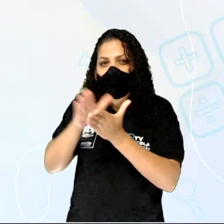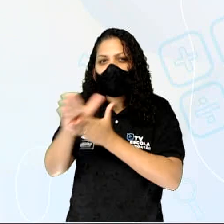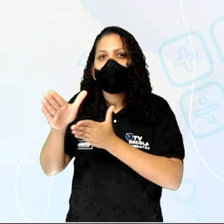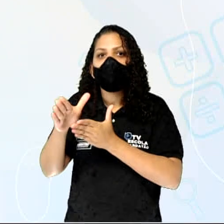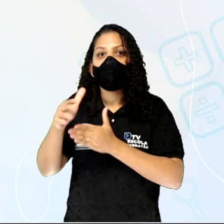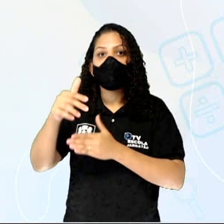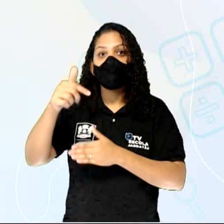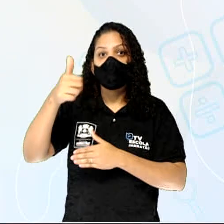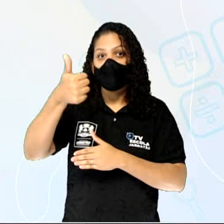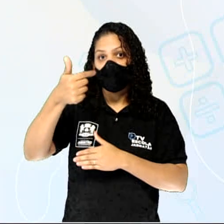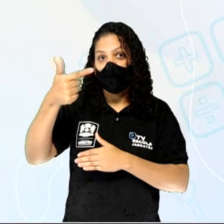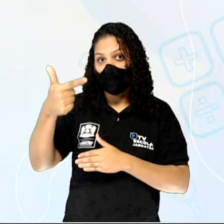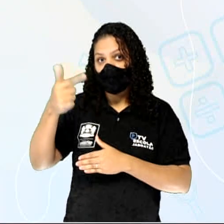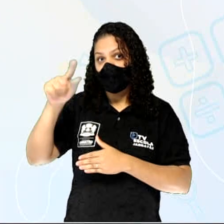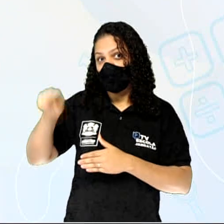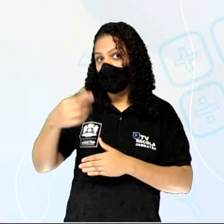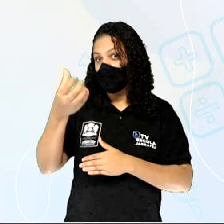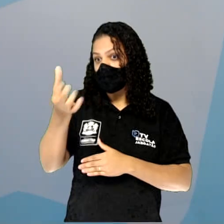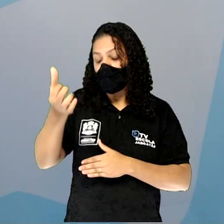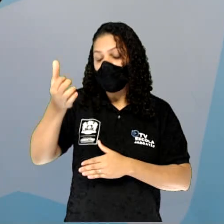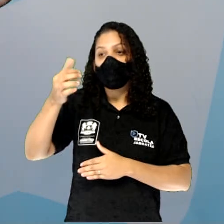12,6 bilhões,